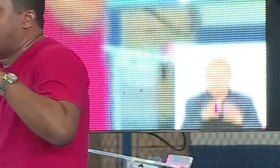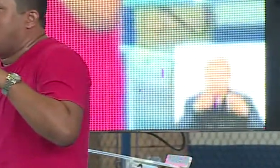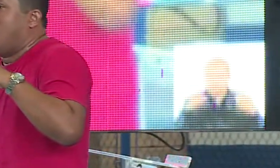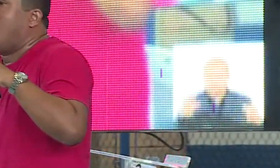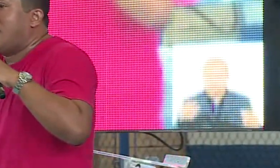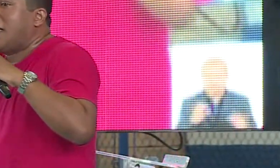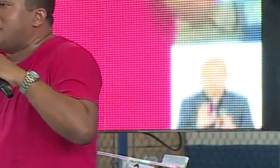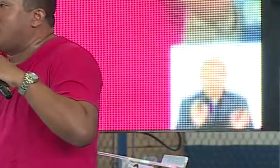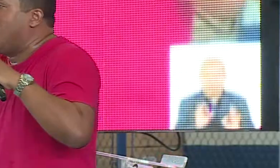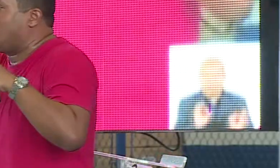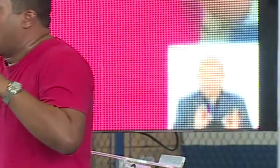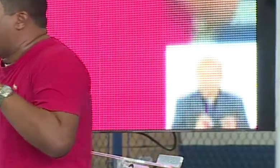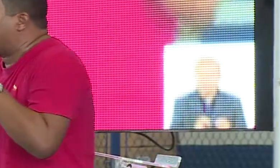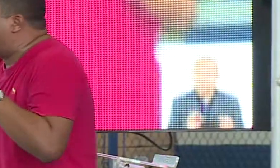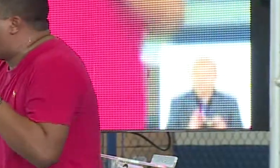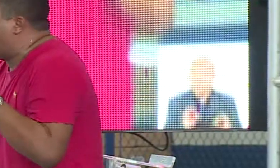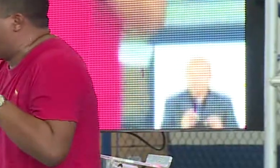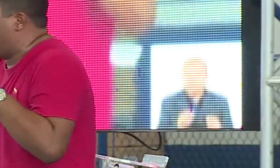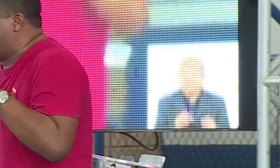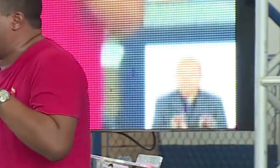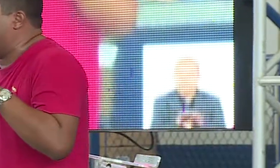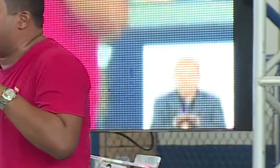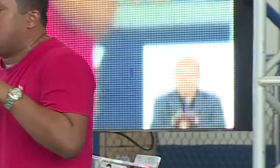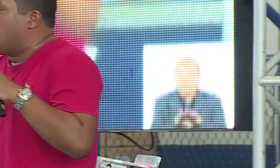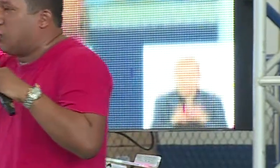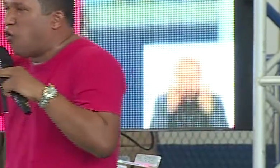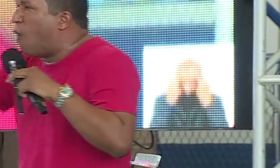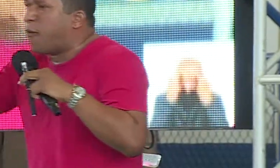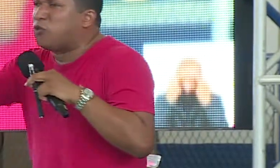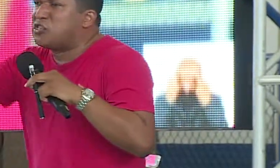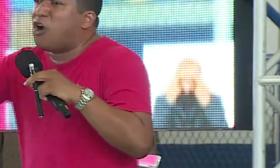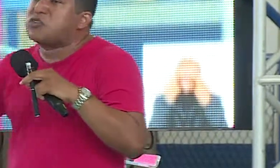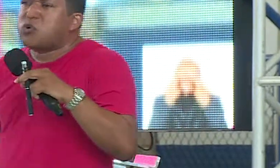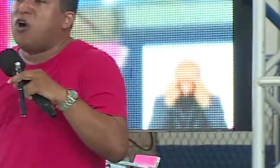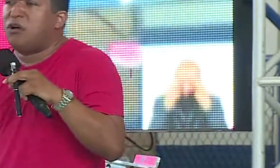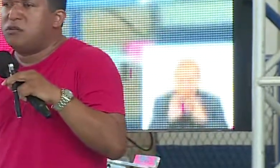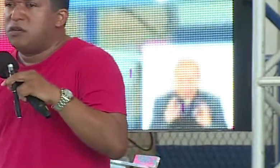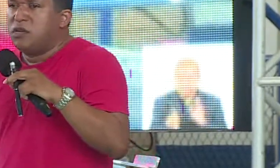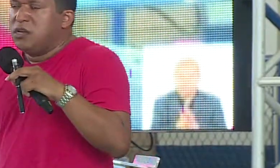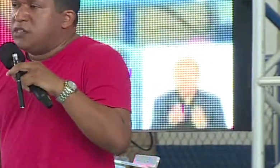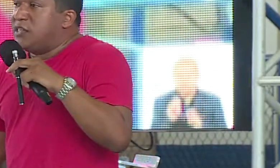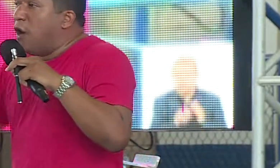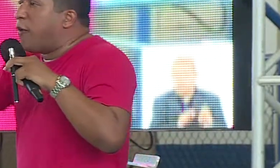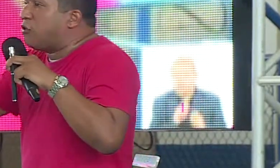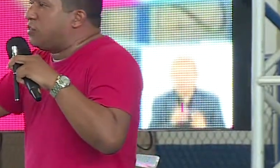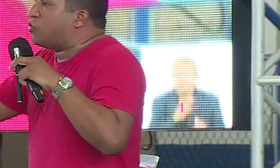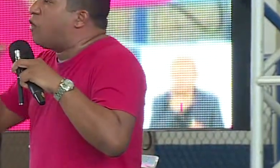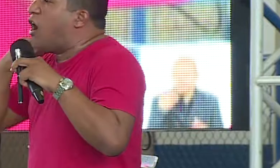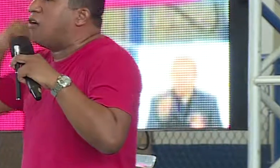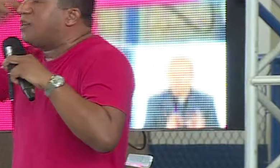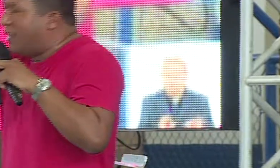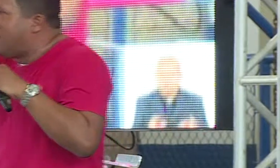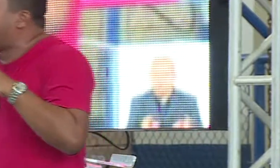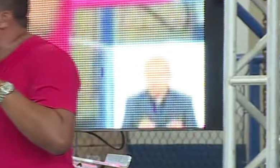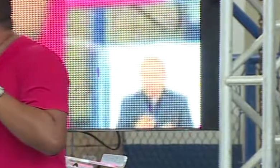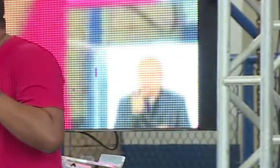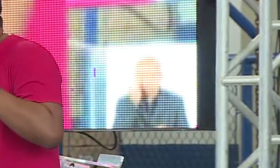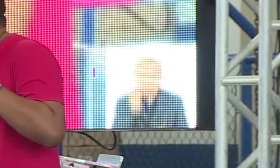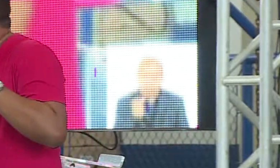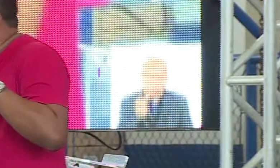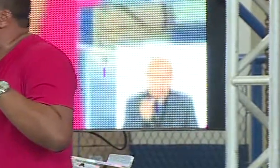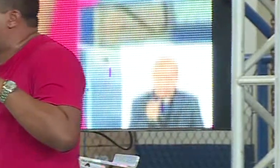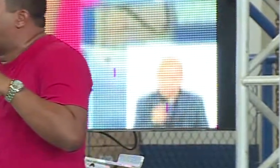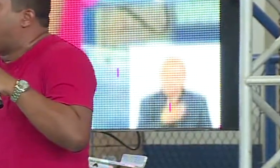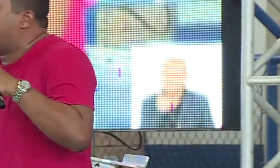morte. Olha que interessante. Tu está correndo, beleza. Teu corpo produz logo suor. Se não produzir suor, literalmente